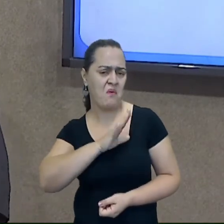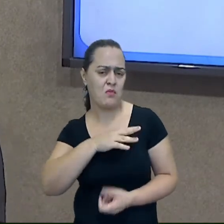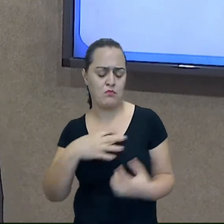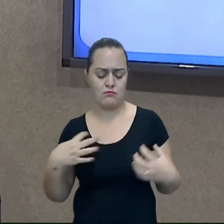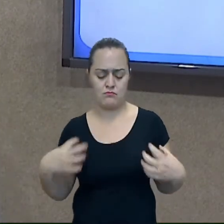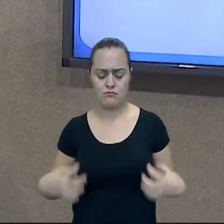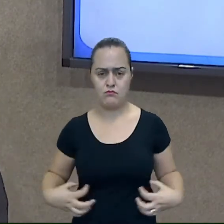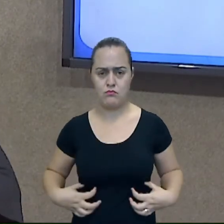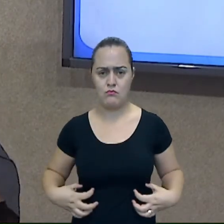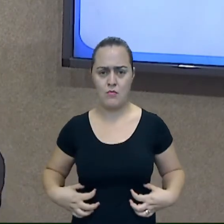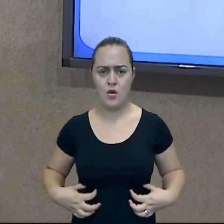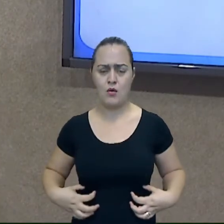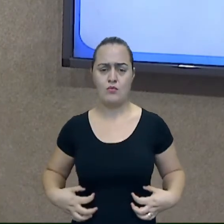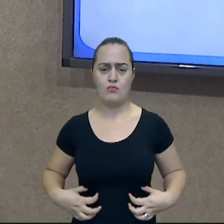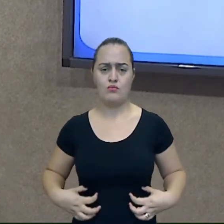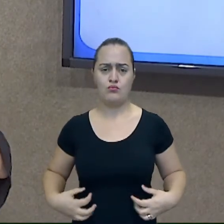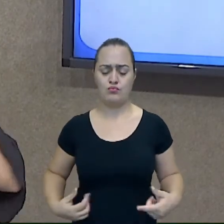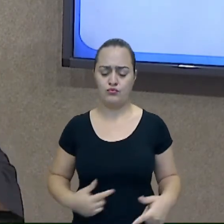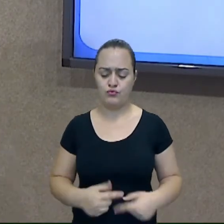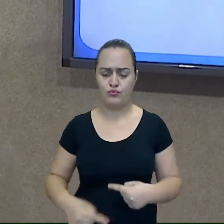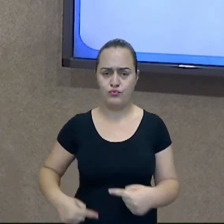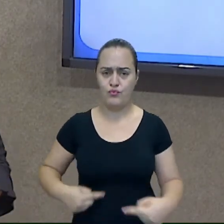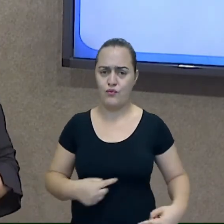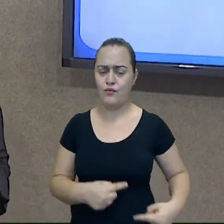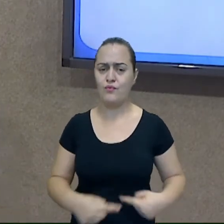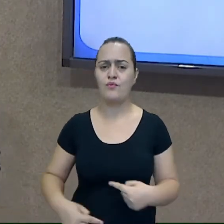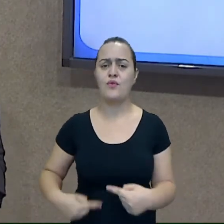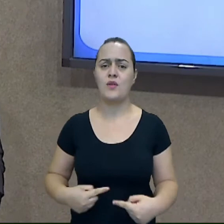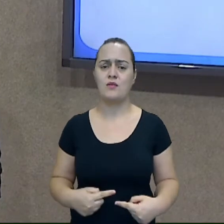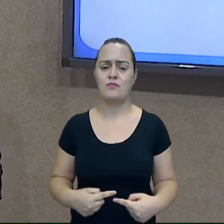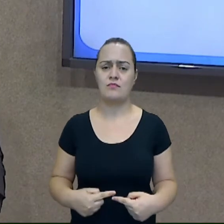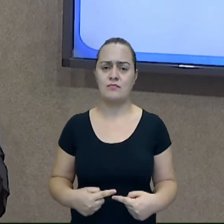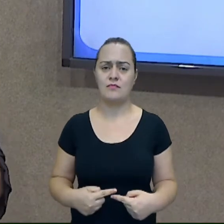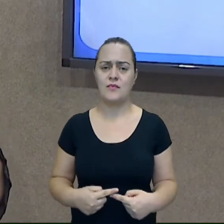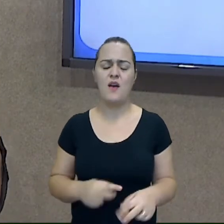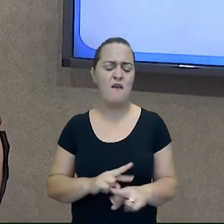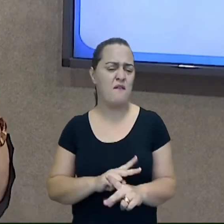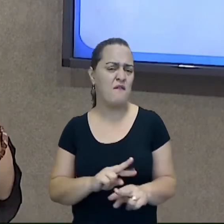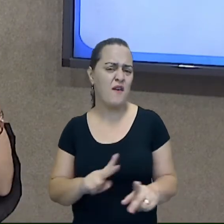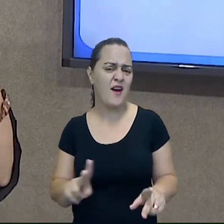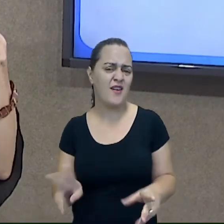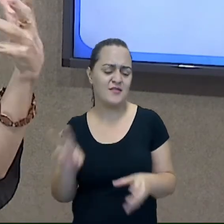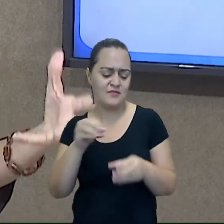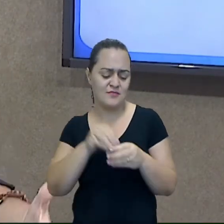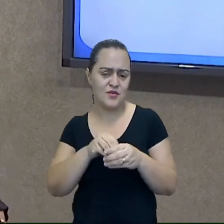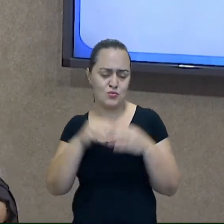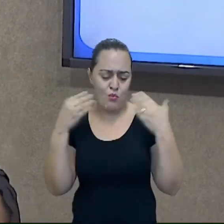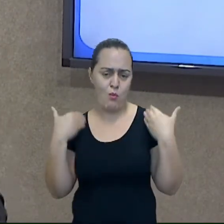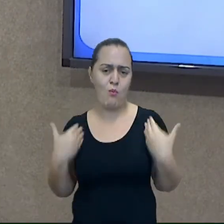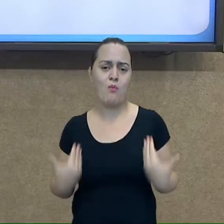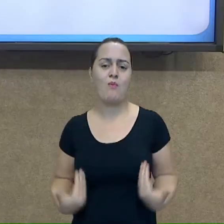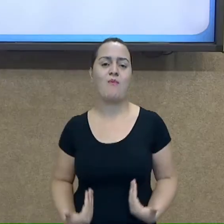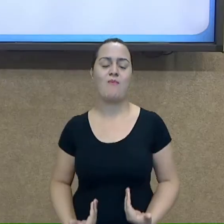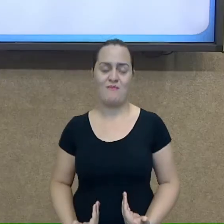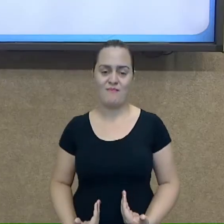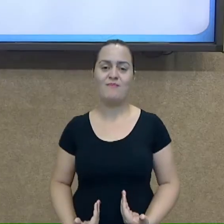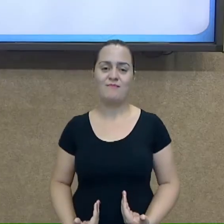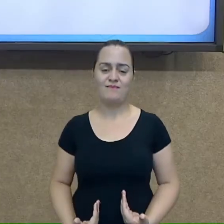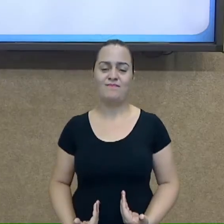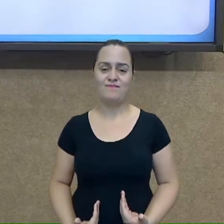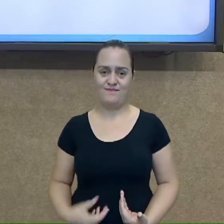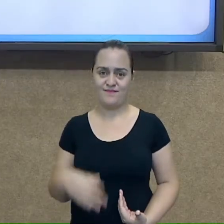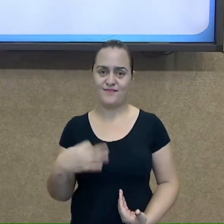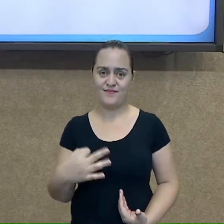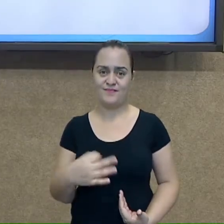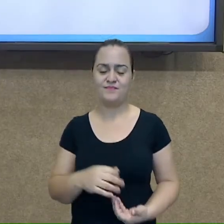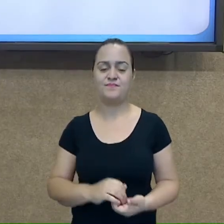rins, fígado, maior órgão interno do corpo humano. E temos uma série de órgãos.